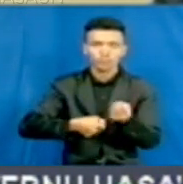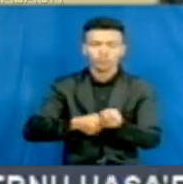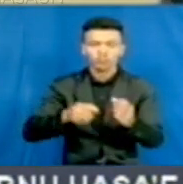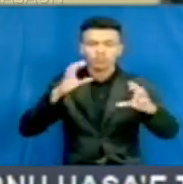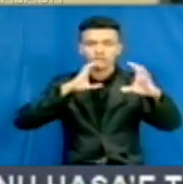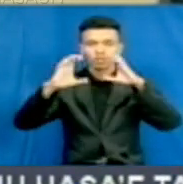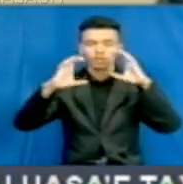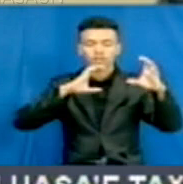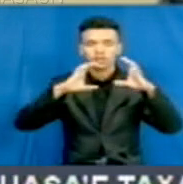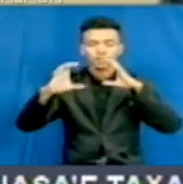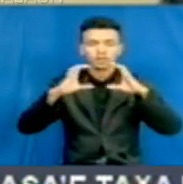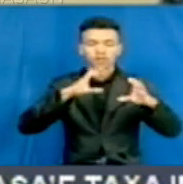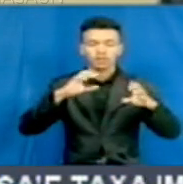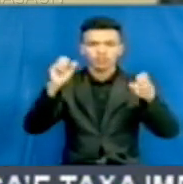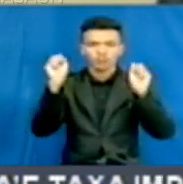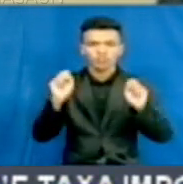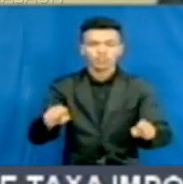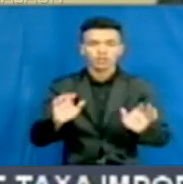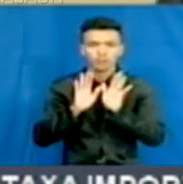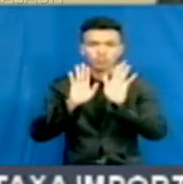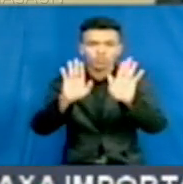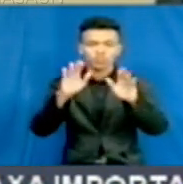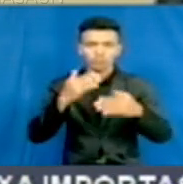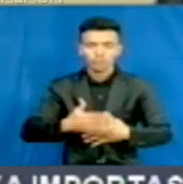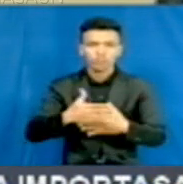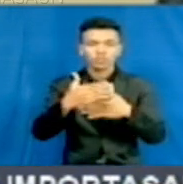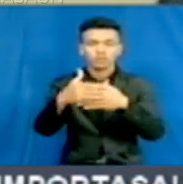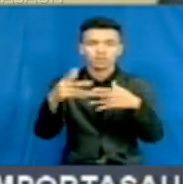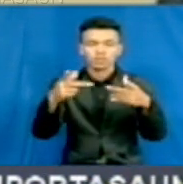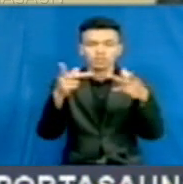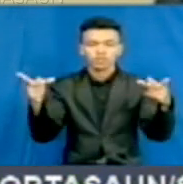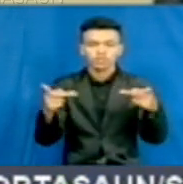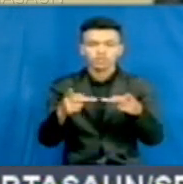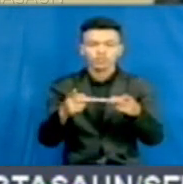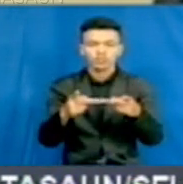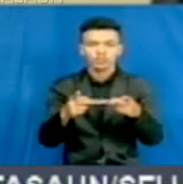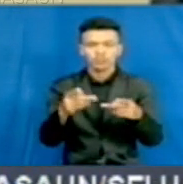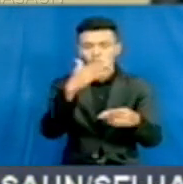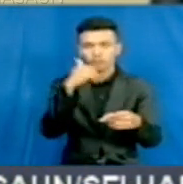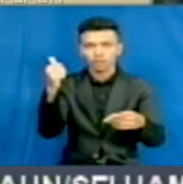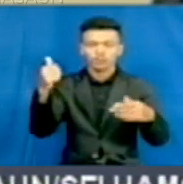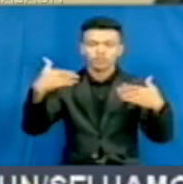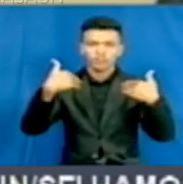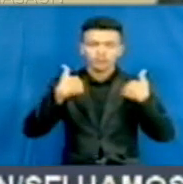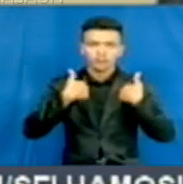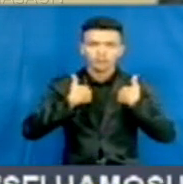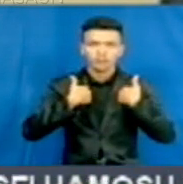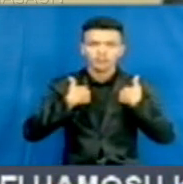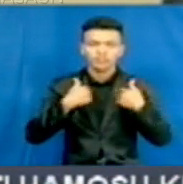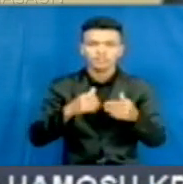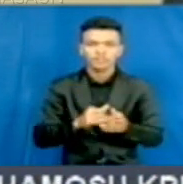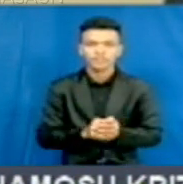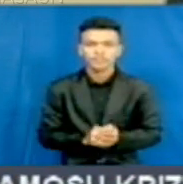comunicação, refere, a Tunonê Beledu do processo de licenciamento ambiental, na mesma IHA,